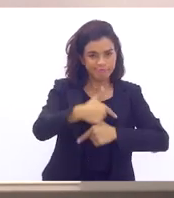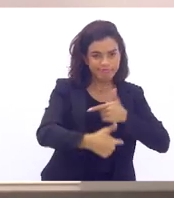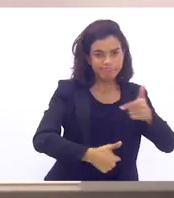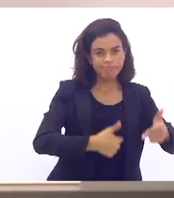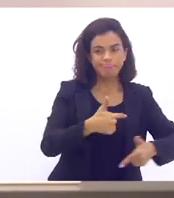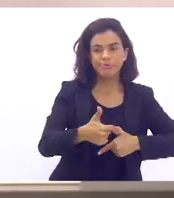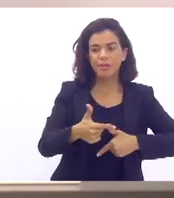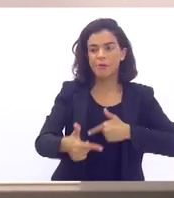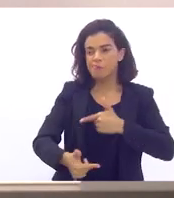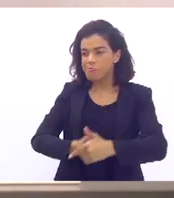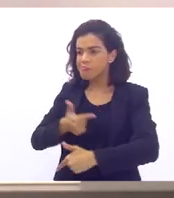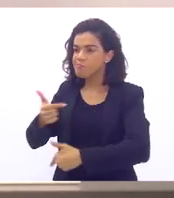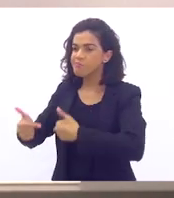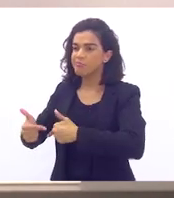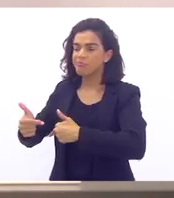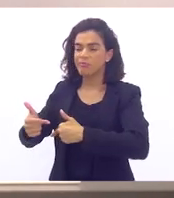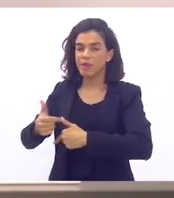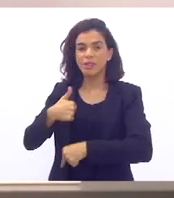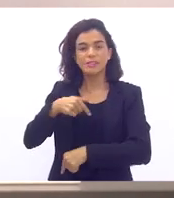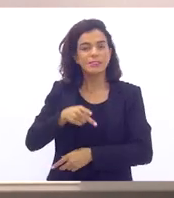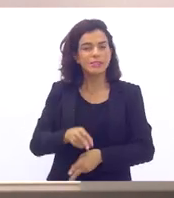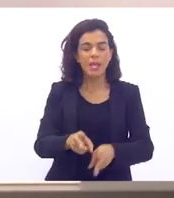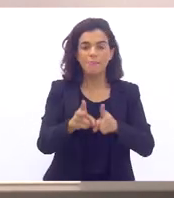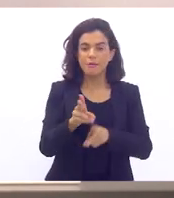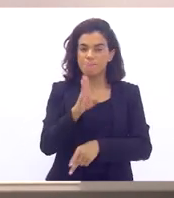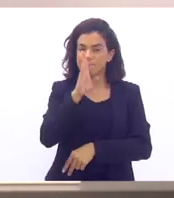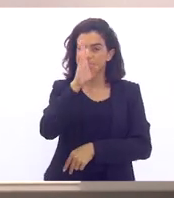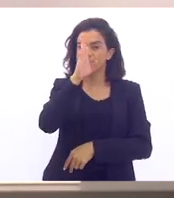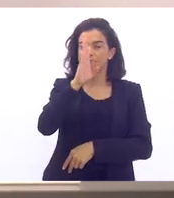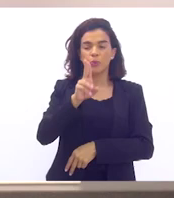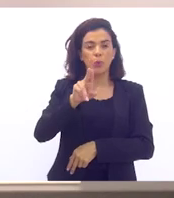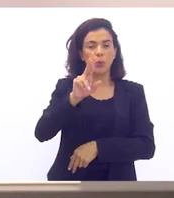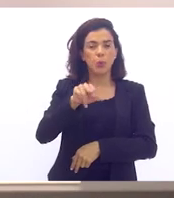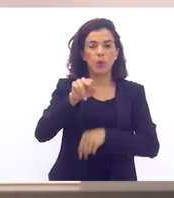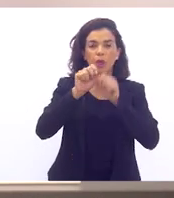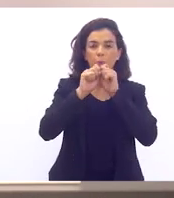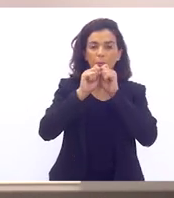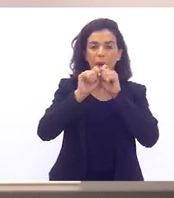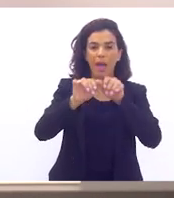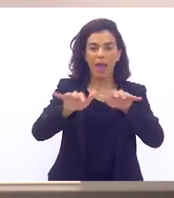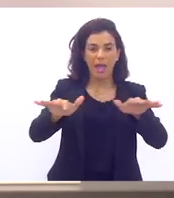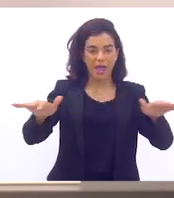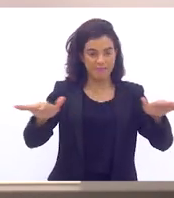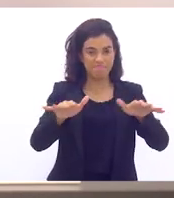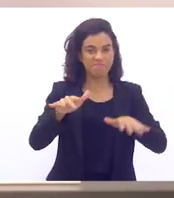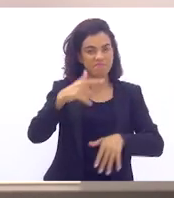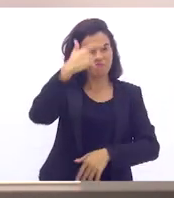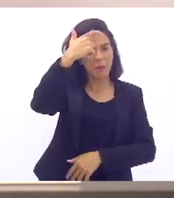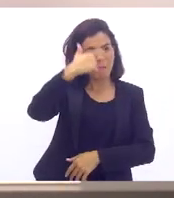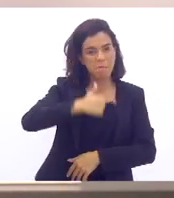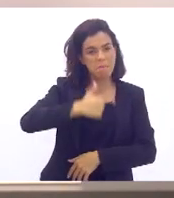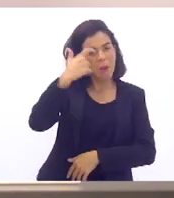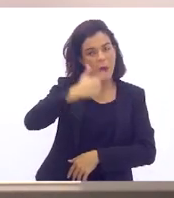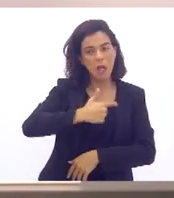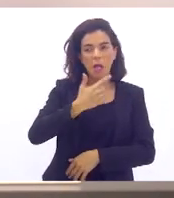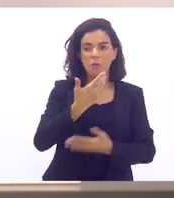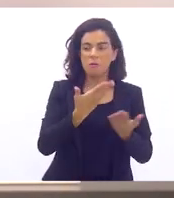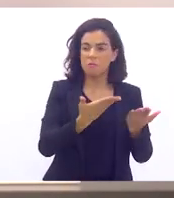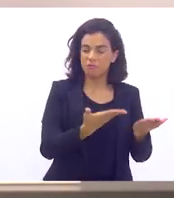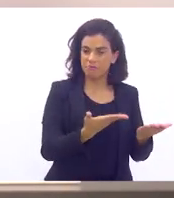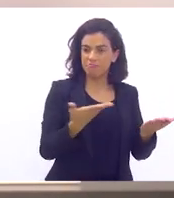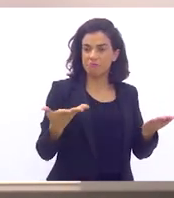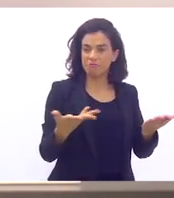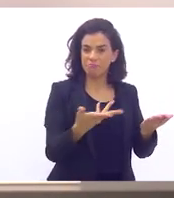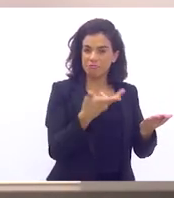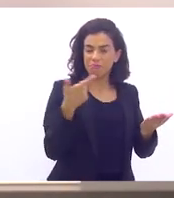sempre Manteve isso em silêncio nunca divulgou então isso mostra o caráter do Roberto Dinamite O Rodrigo é